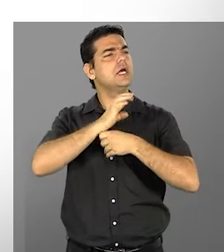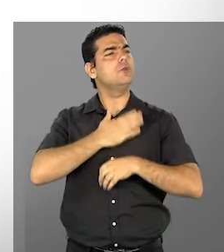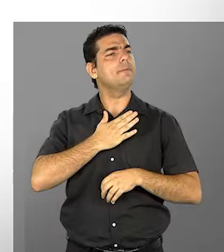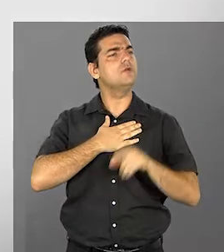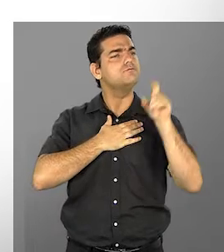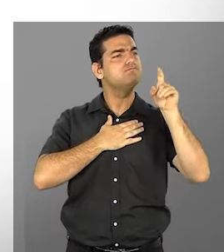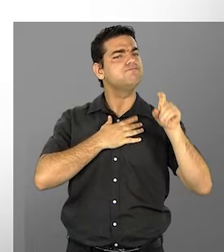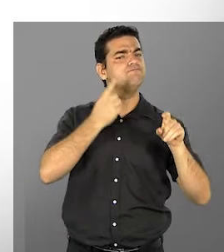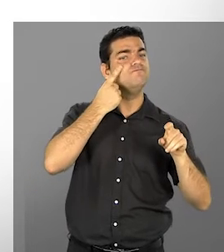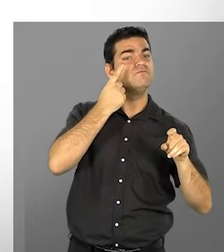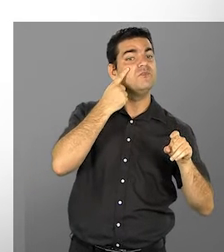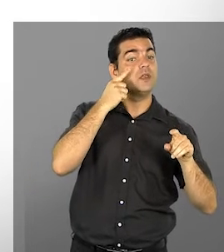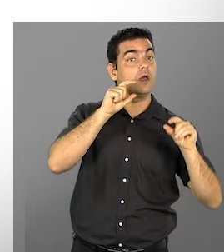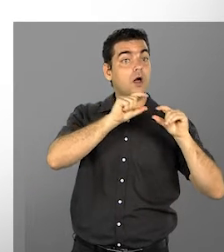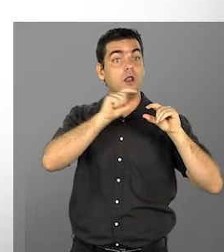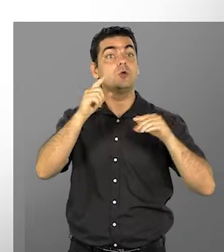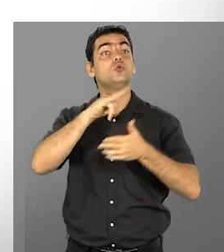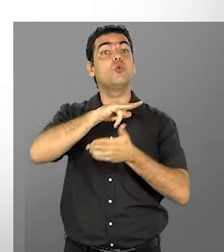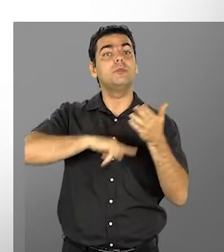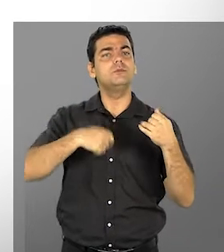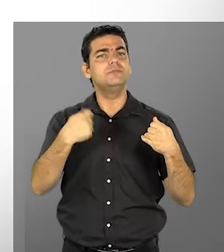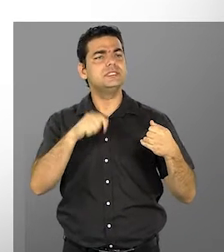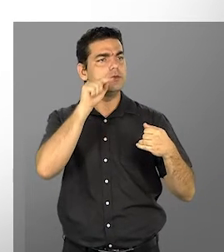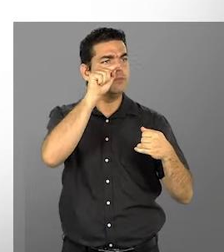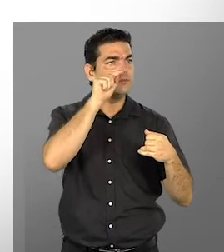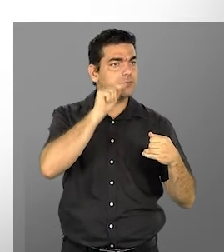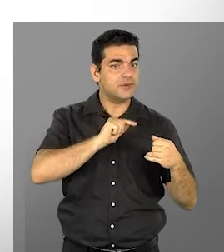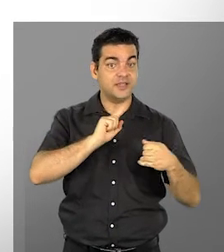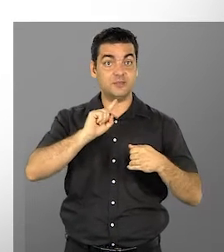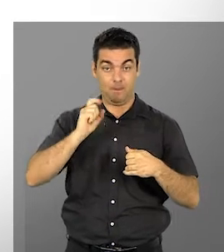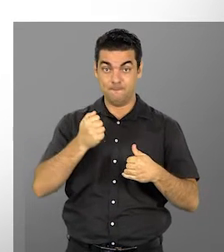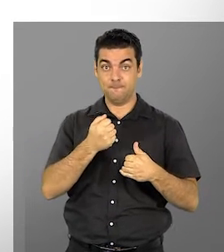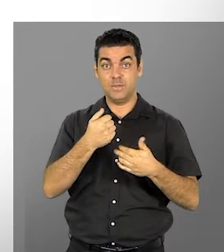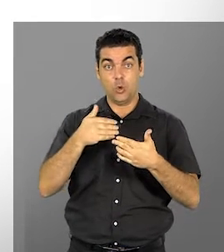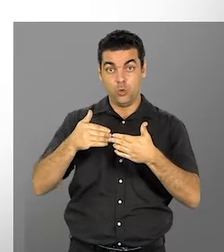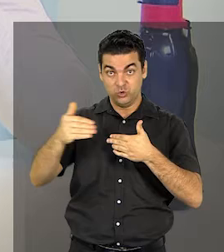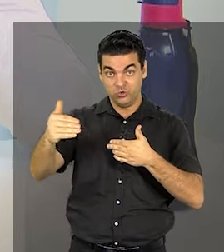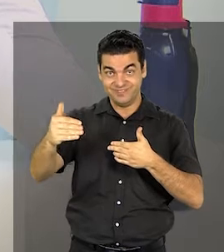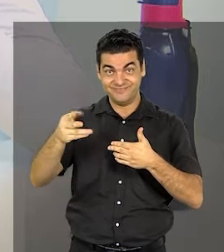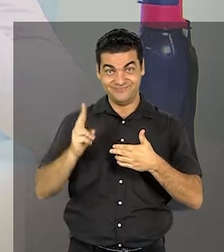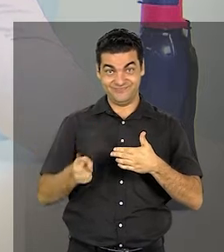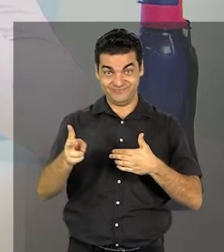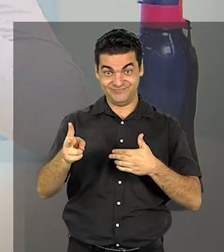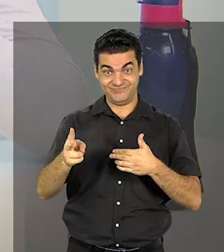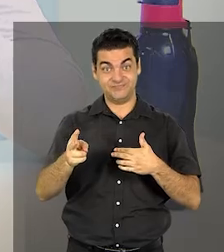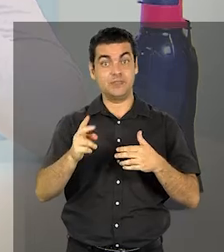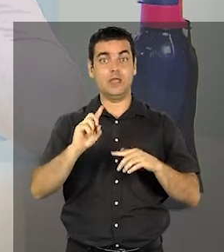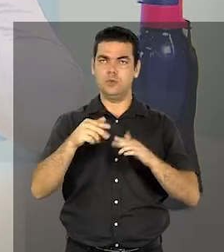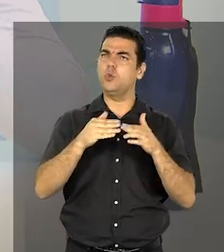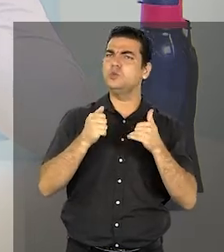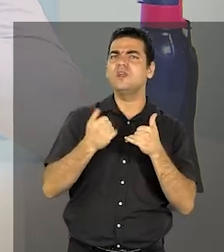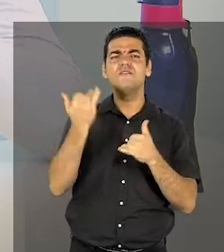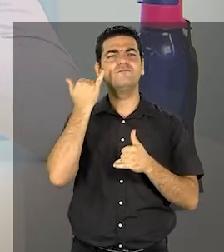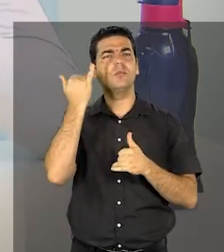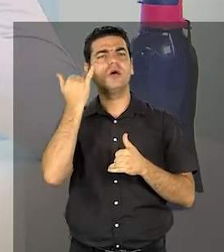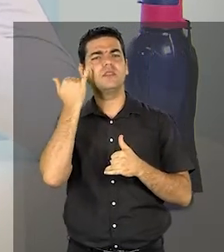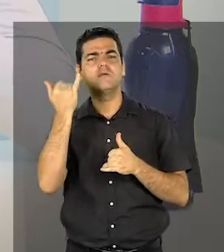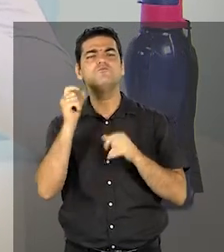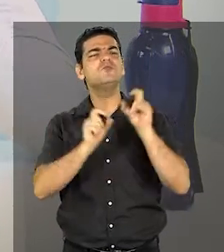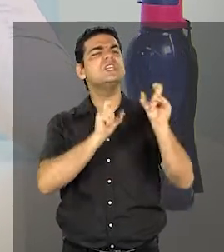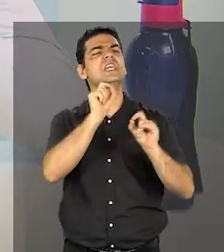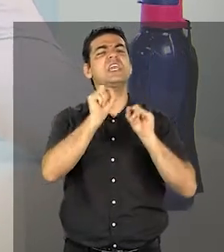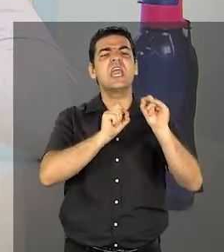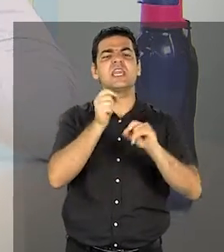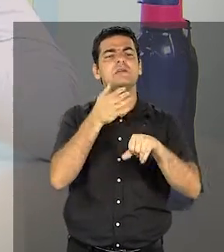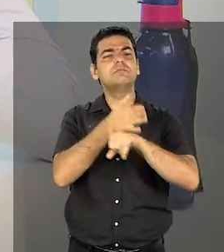o seu estado, conferir a lista de documentos necessários e clicar em Próximo. Agora você vai ver que ao solicitar as